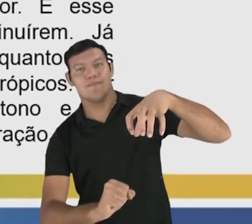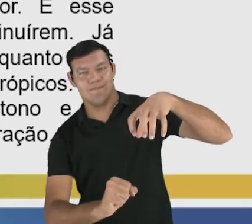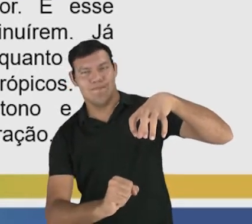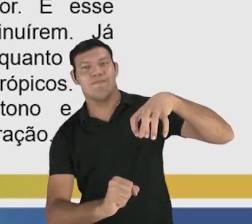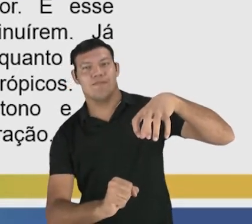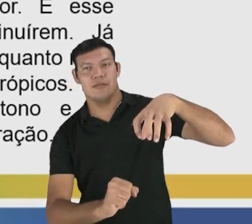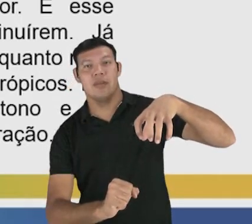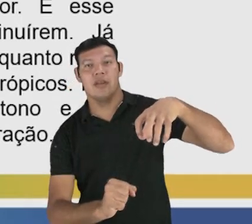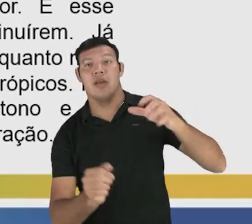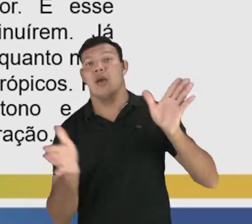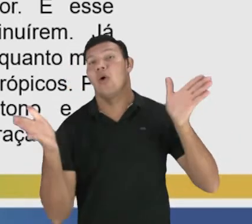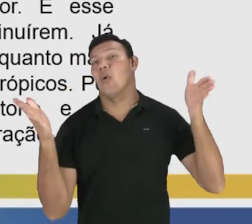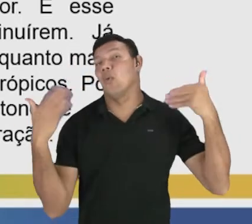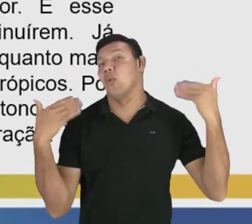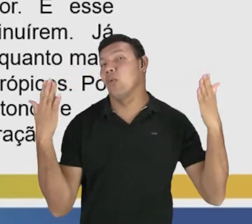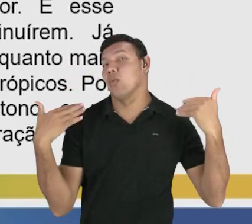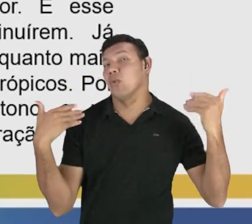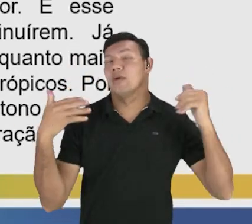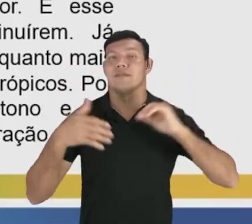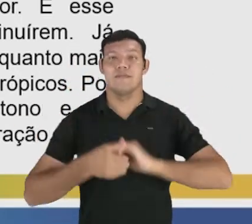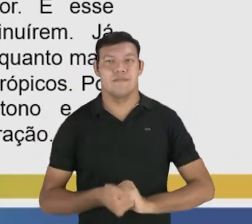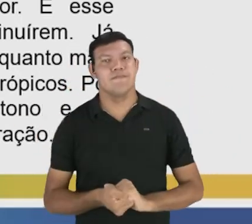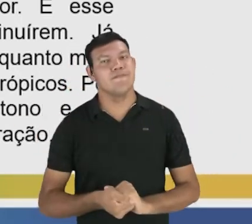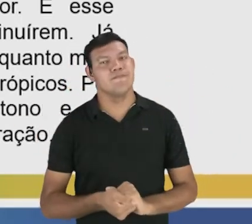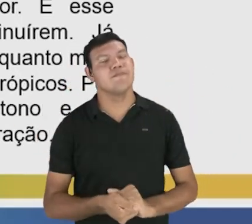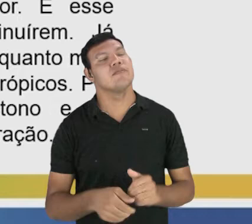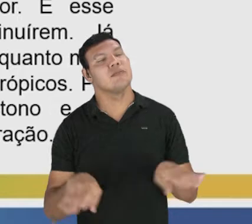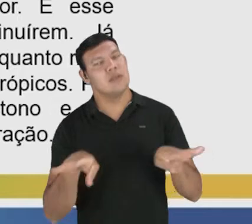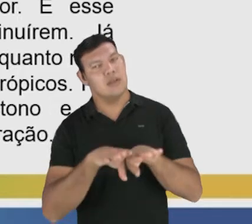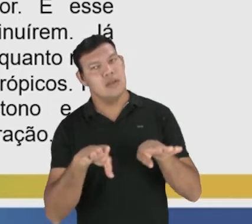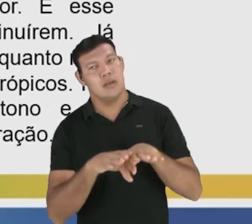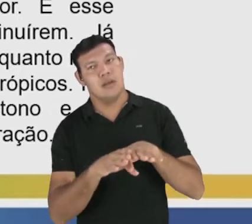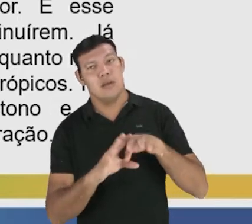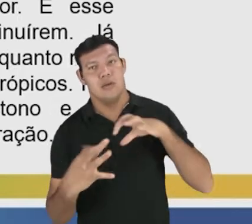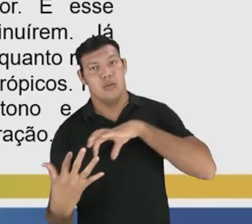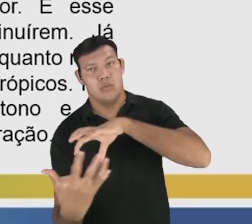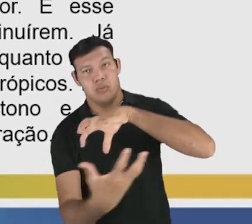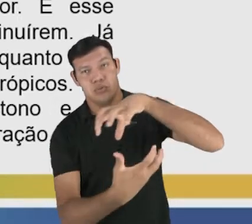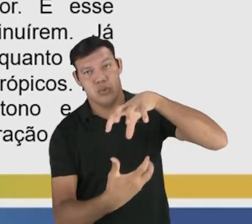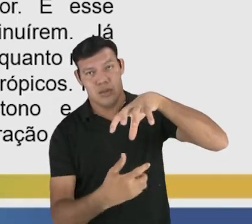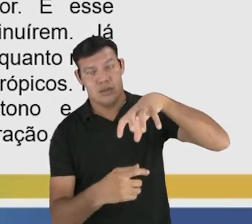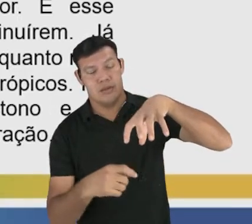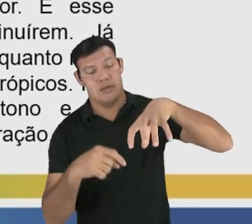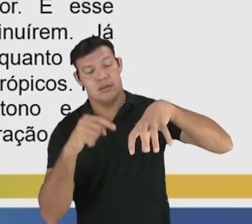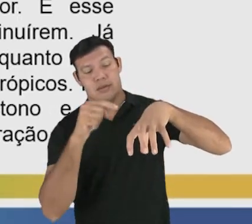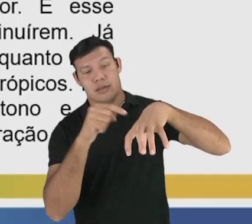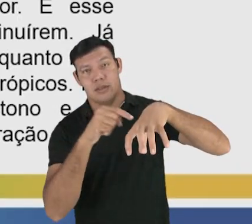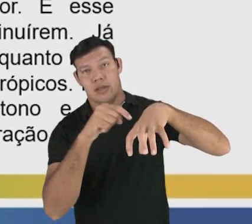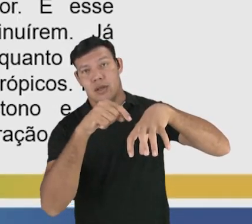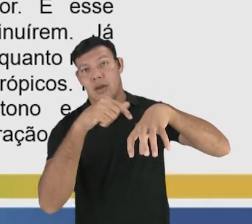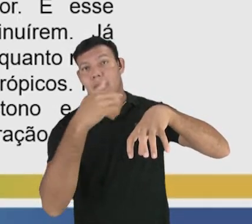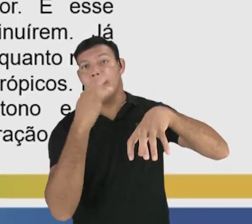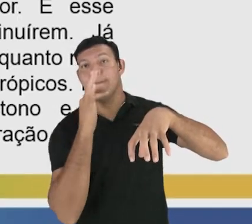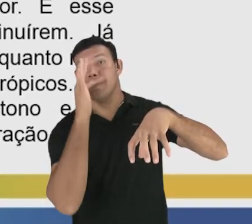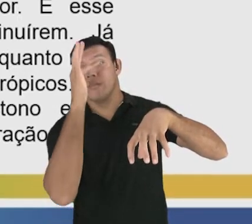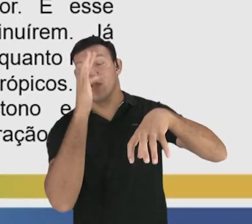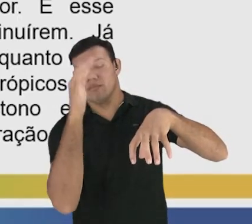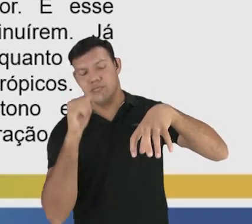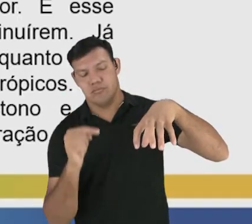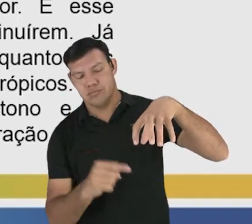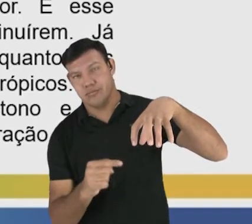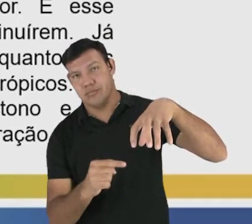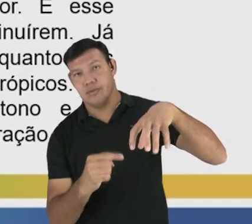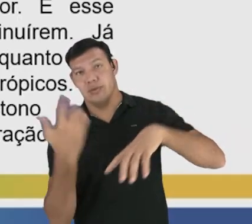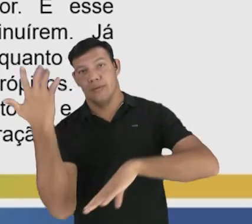no hemisfério sul vai ser verão. Da mesma maneira, quando for primavera em um dos hemisférios, vai ser